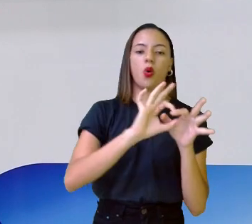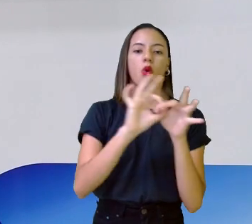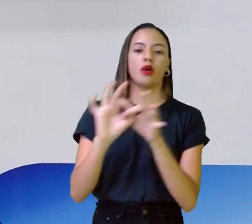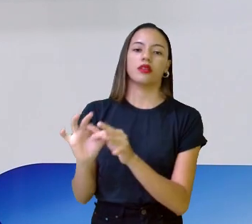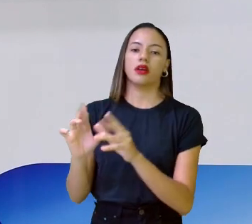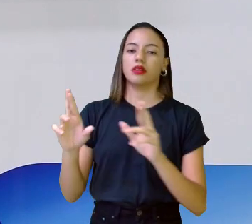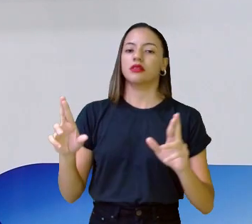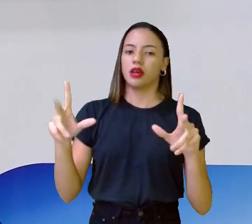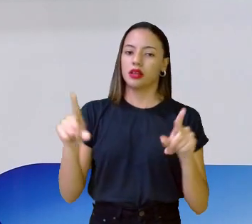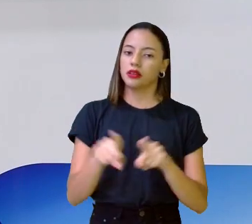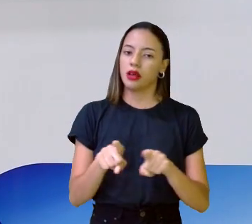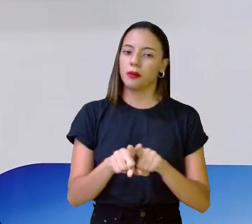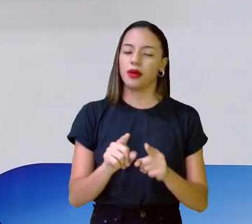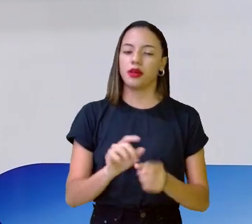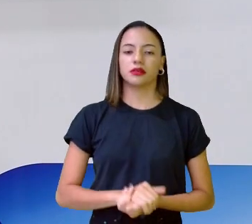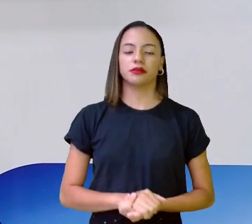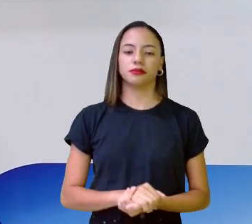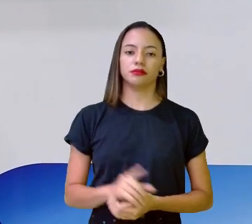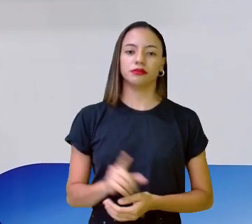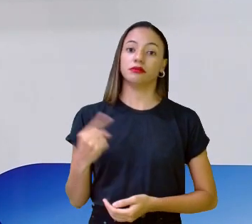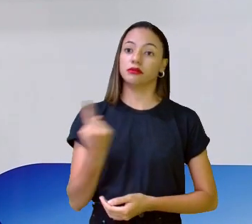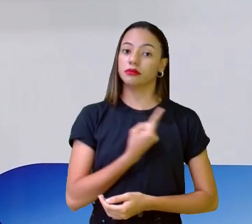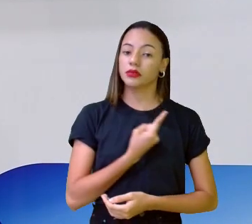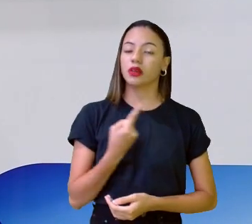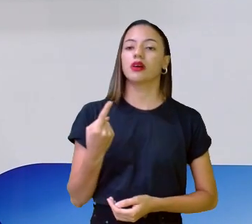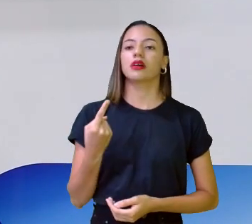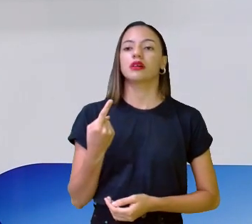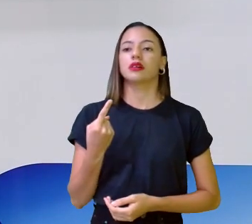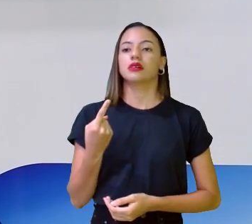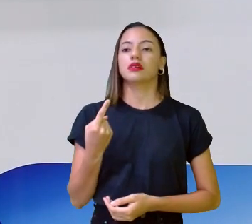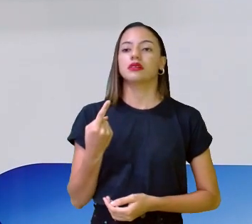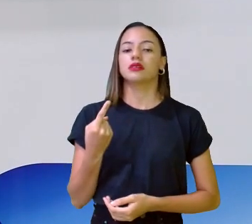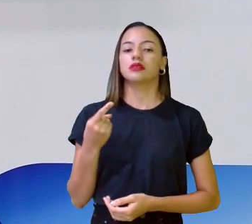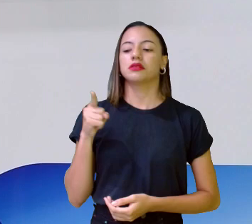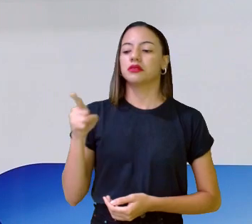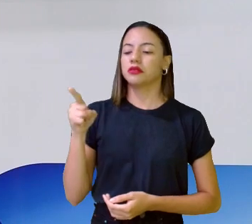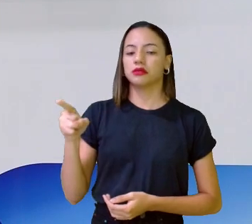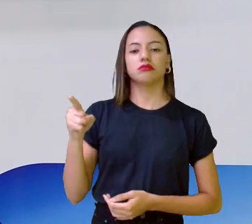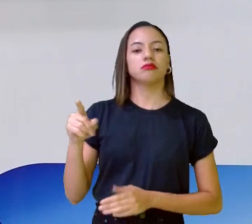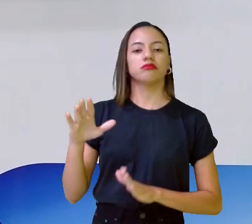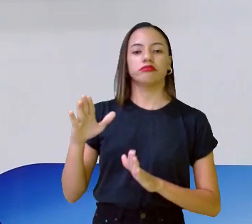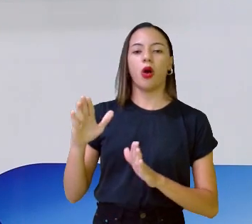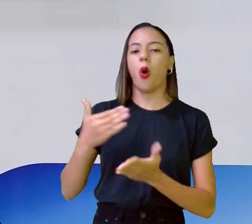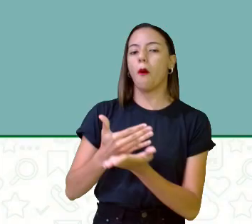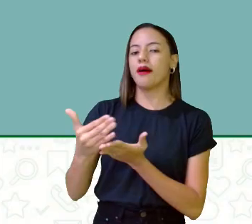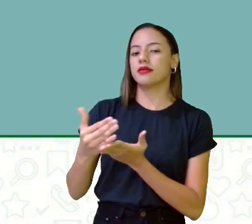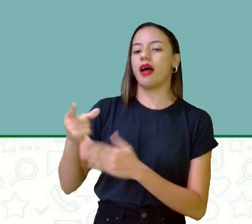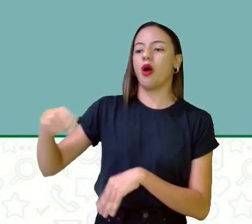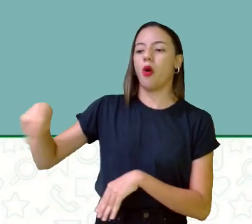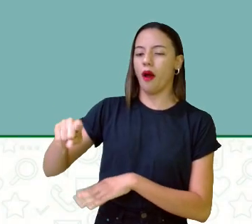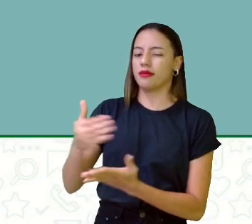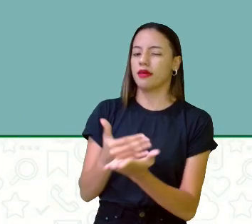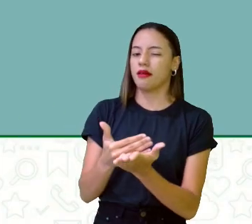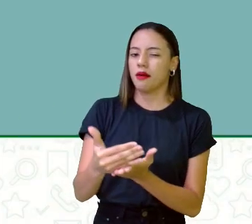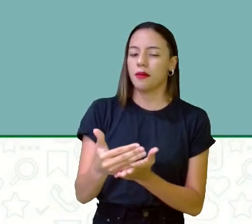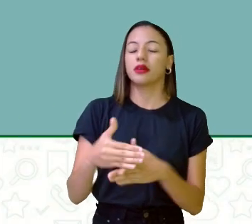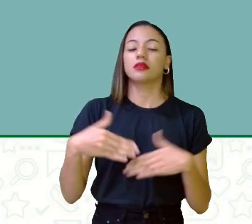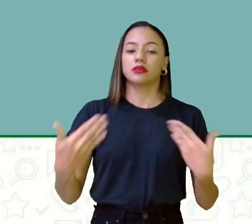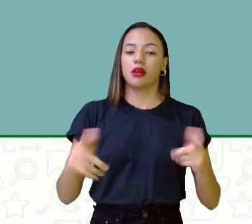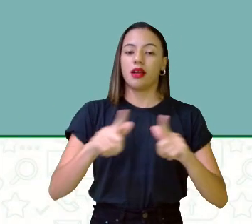nós vamos ficar um pouquinho nessas, não é? Que é o início. Então, pessoal, essas